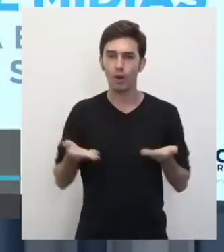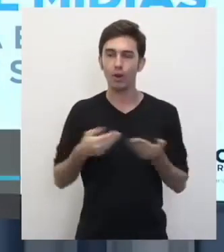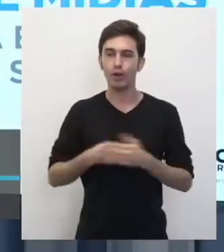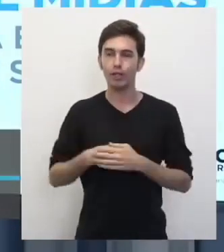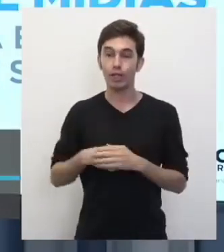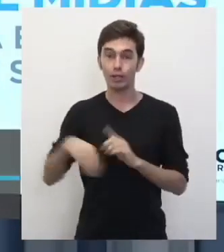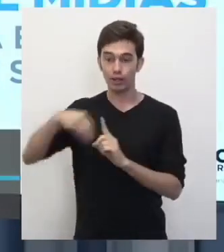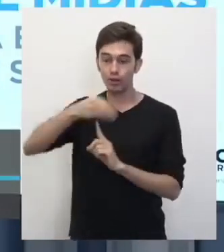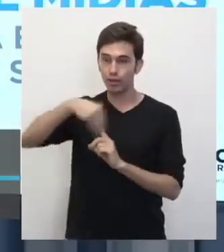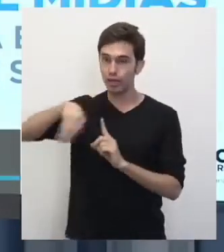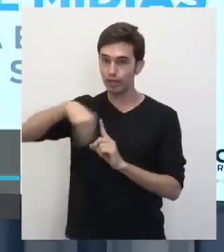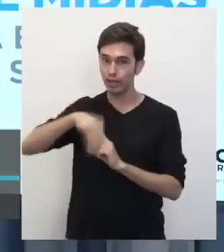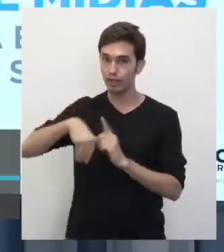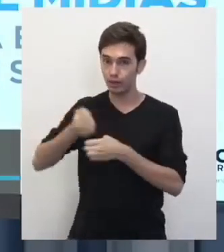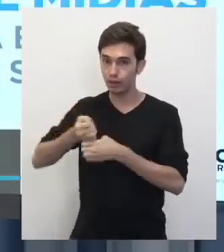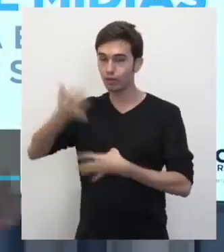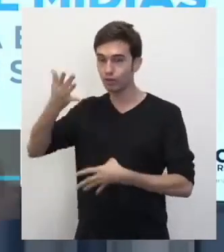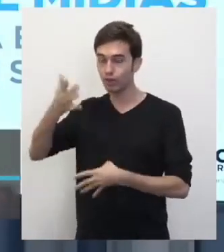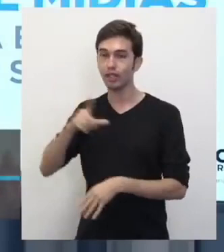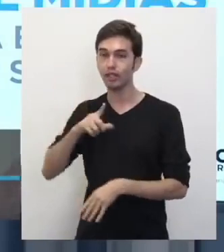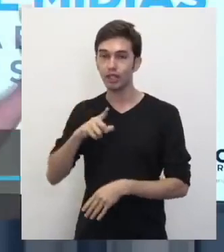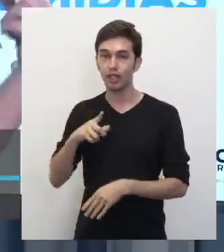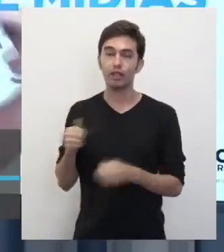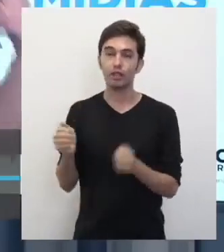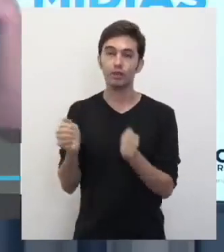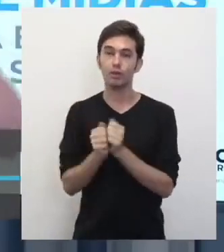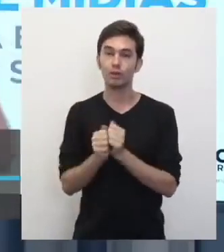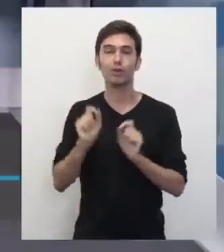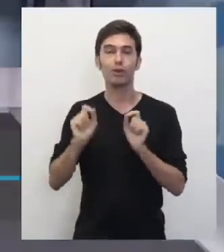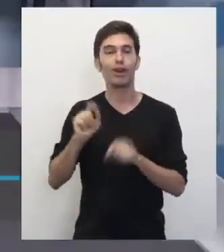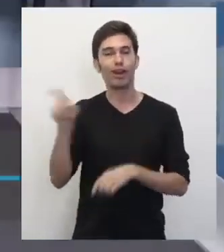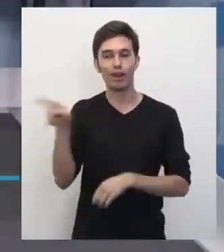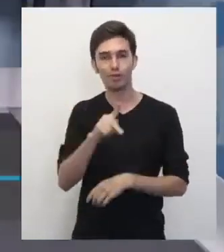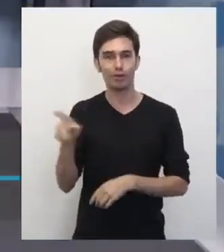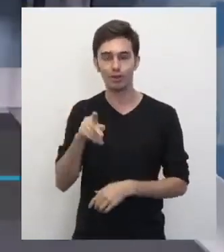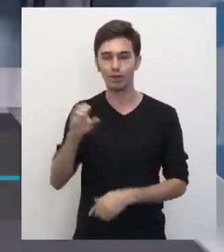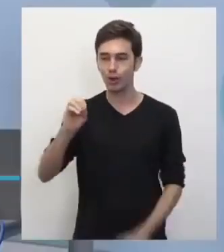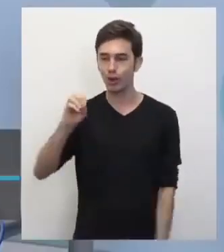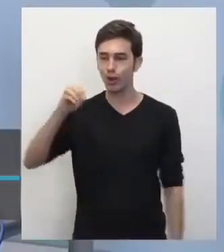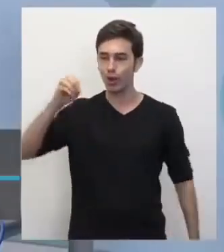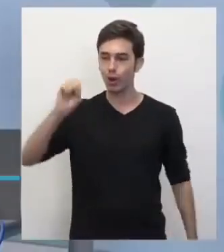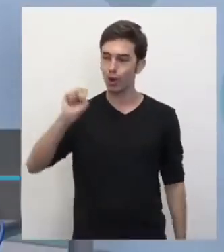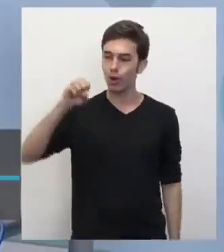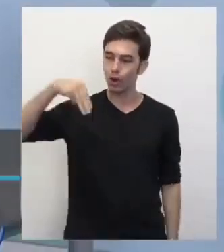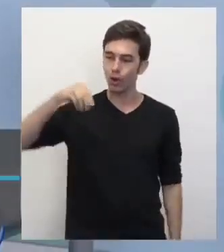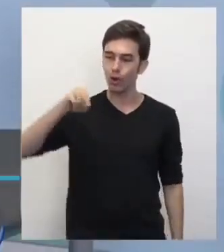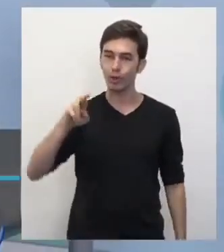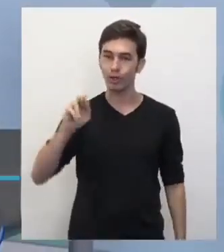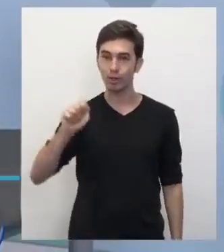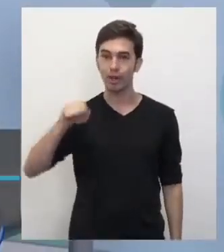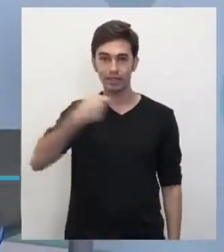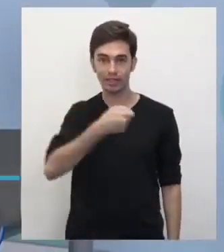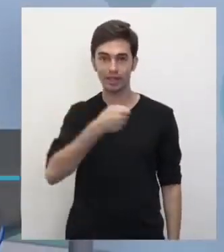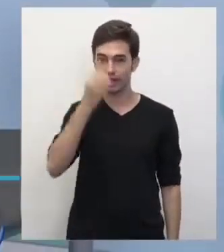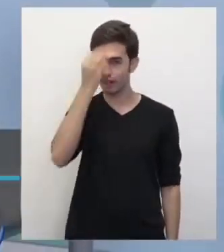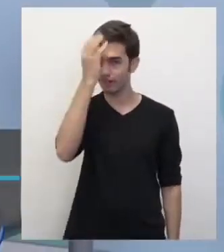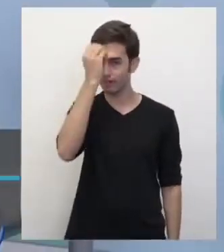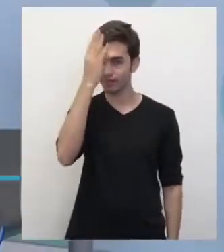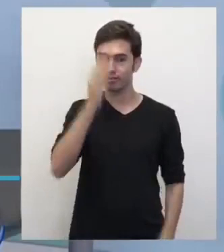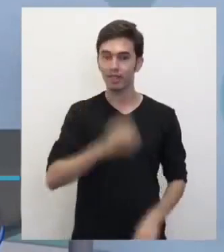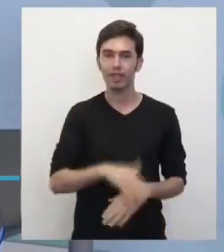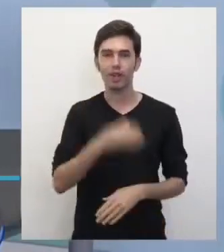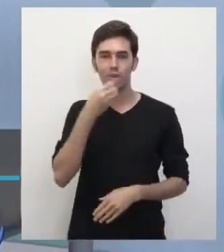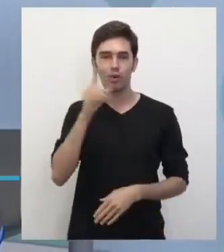porta-voz de vocês no chat, acompanhar o que vocês estão comentando, professor Osmar. Olá, Jonas. Bom dia a todos que nos acompanham, os estudantes,